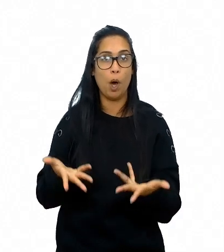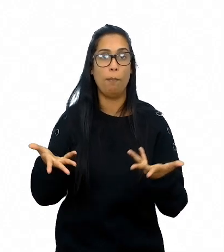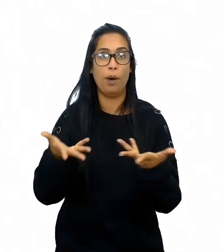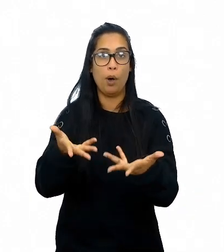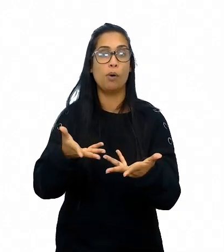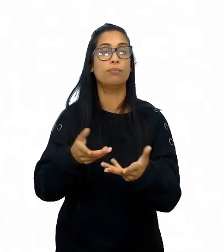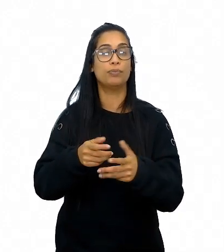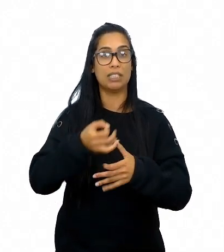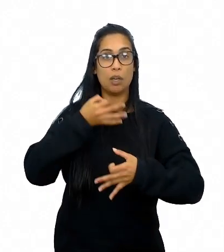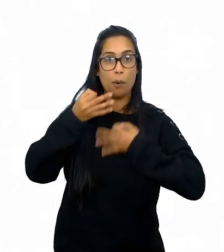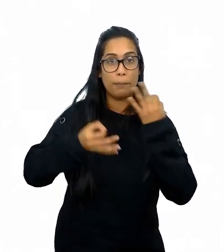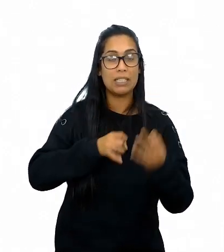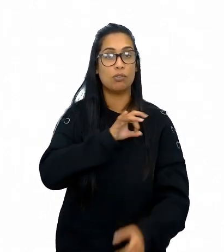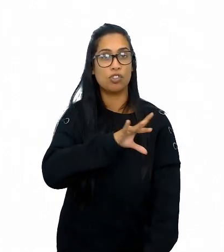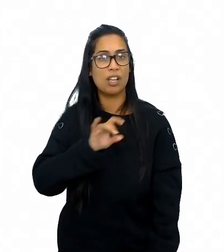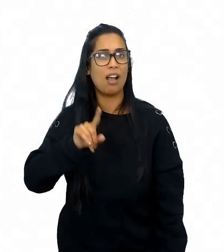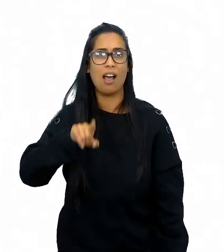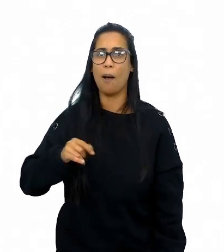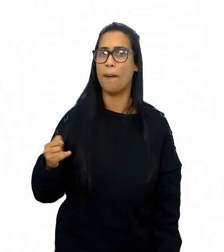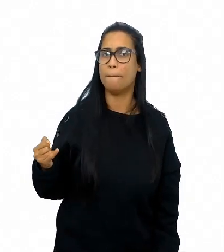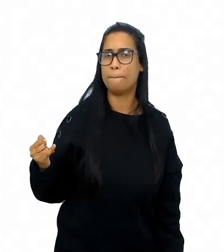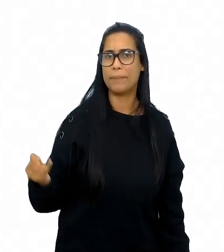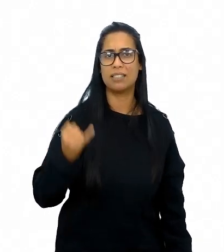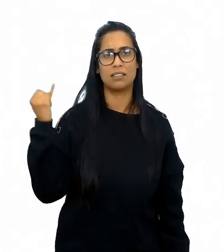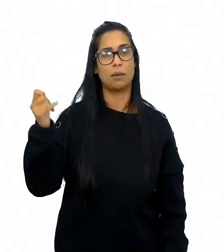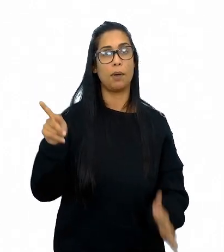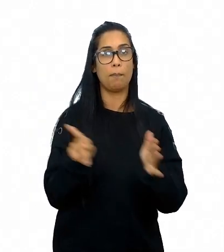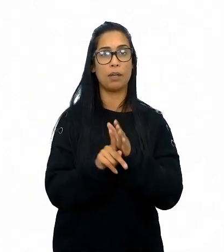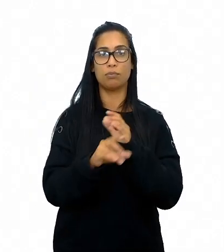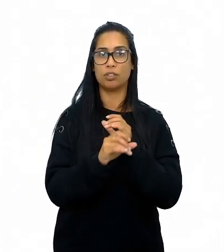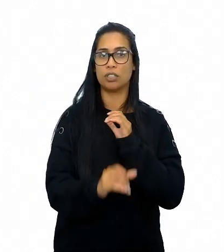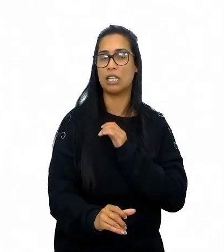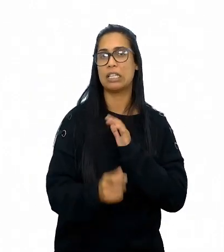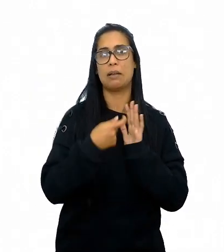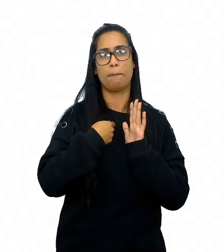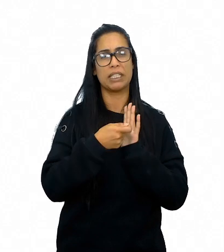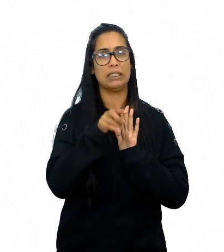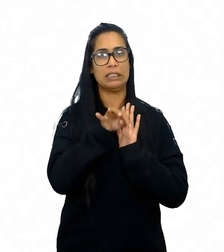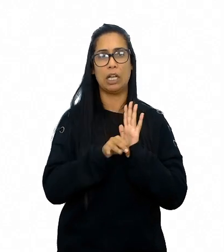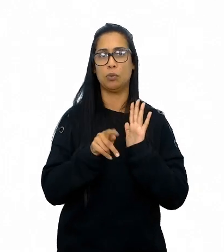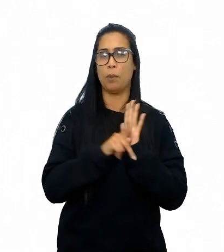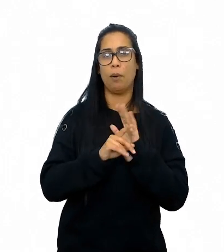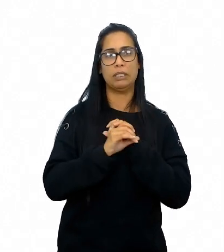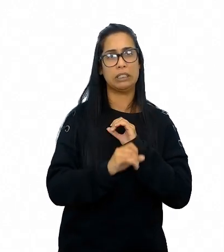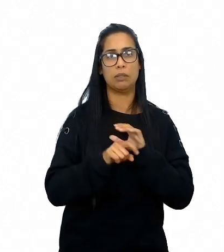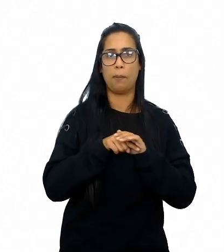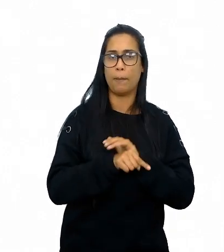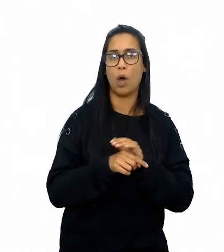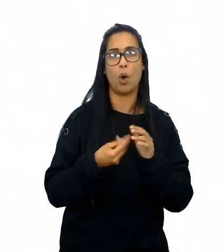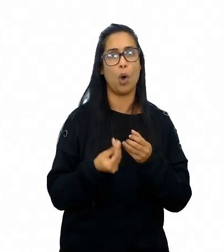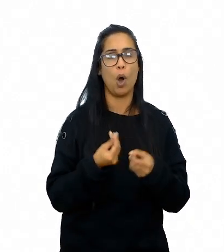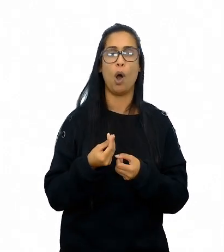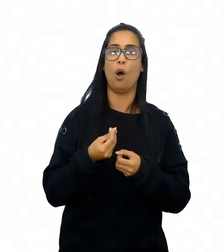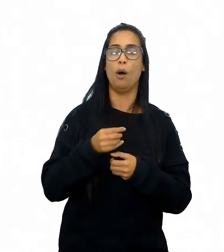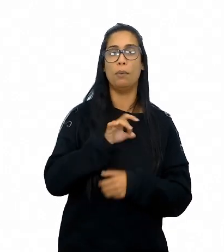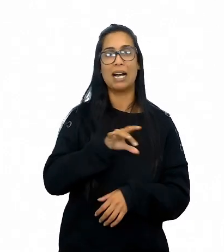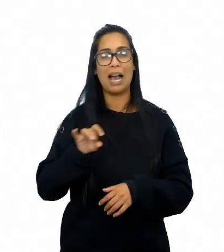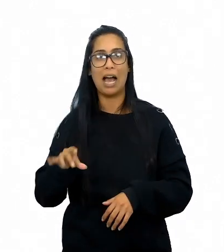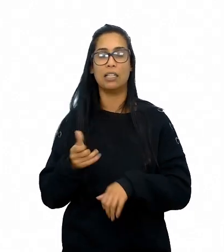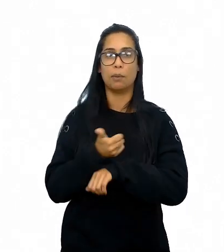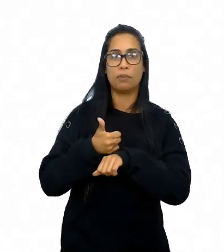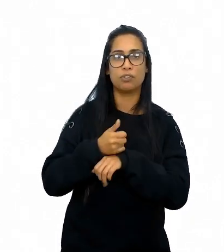faz fundamental na produção de ciência, né, na escrita científica, como que os cientistas, quando, né, os pesquisadores, quando